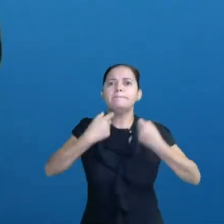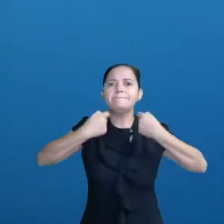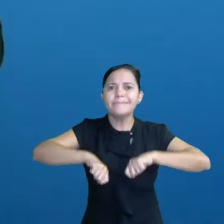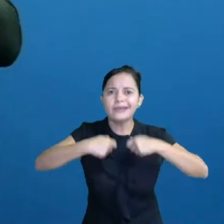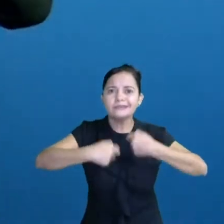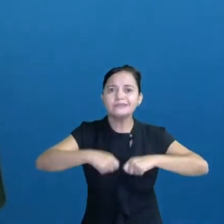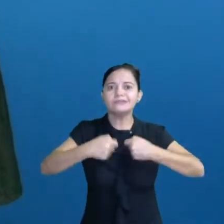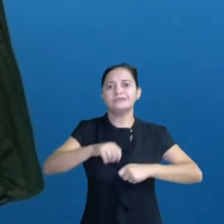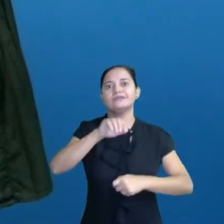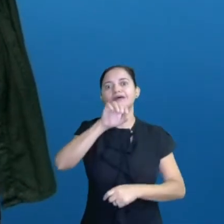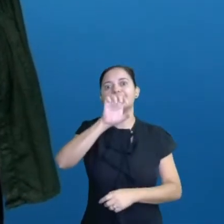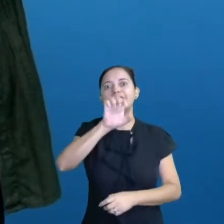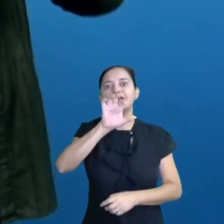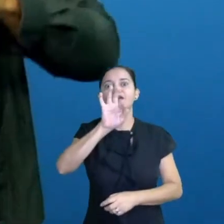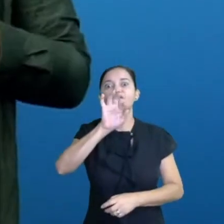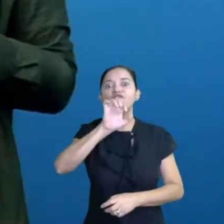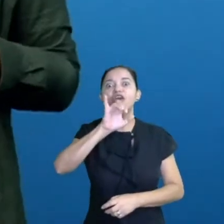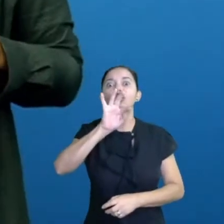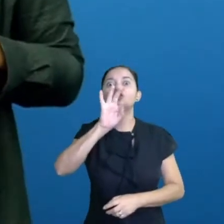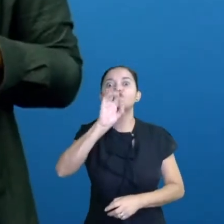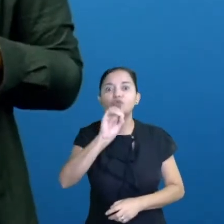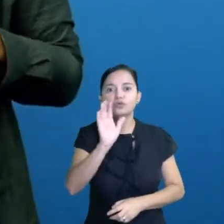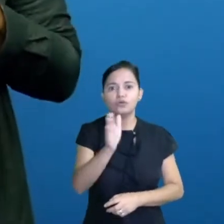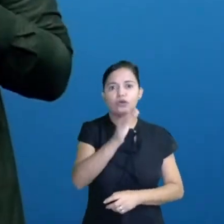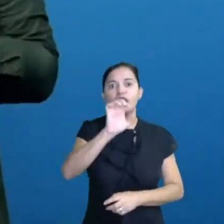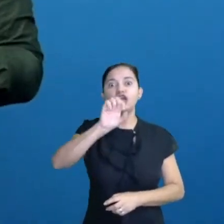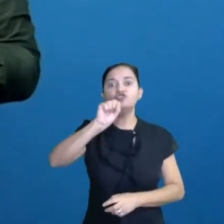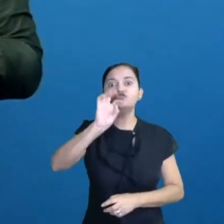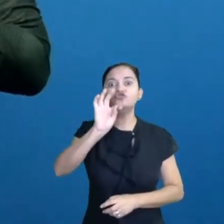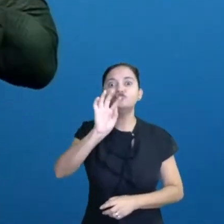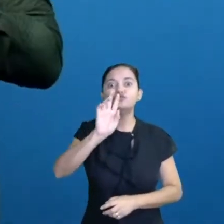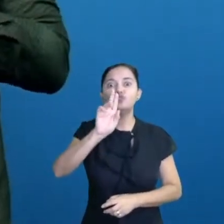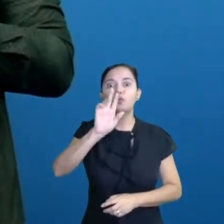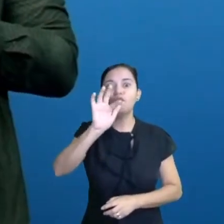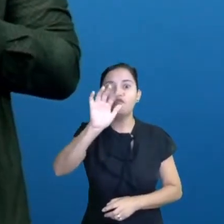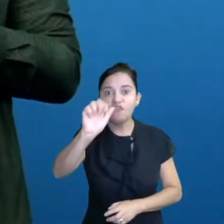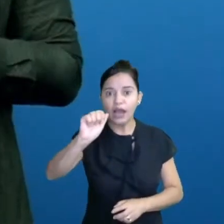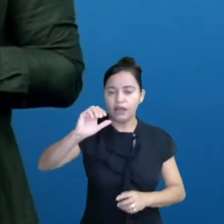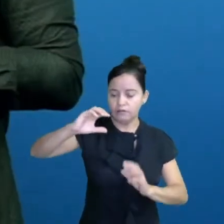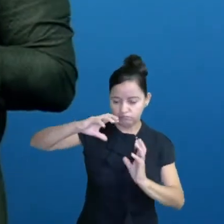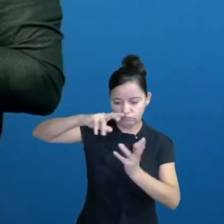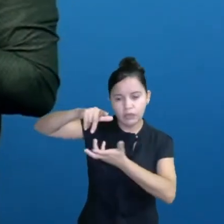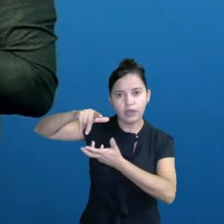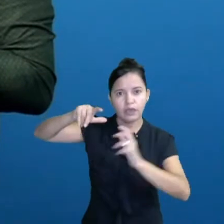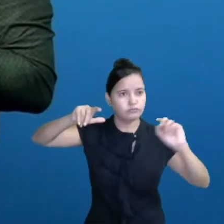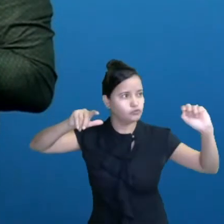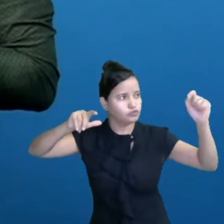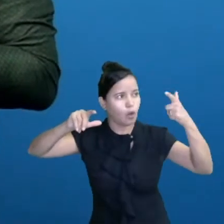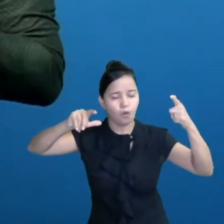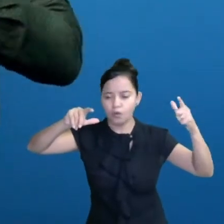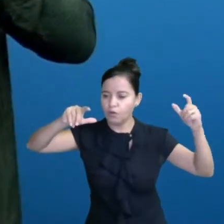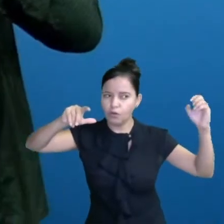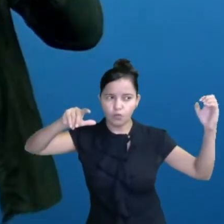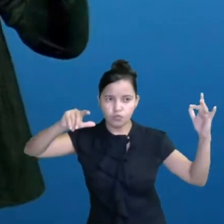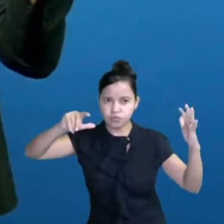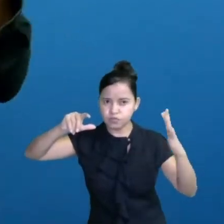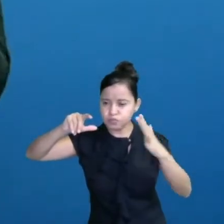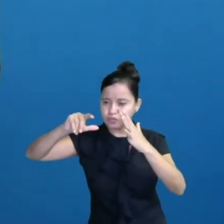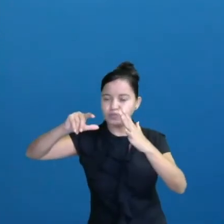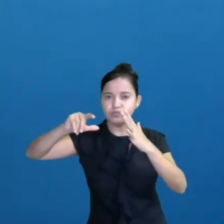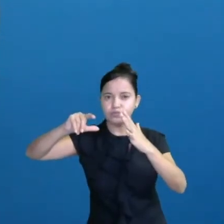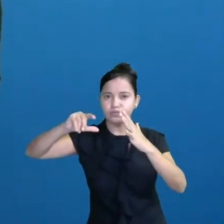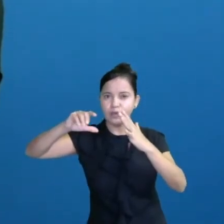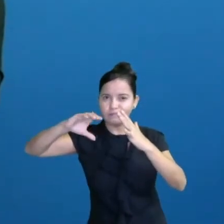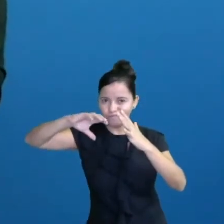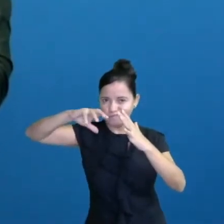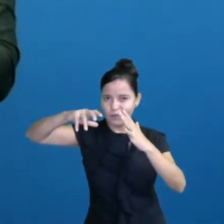efeito estufa, ele é algo que é o quê, gente? Saudável, é algo que é bom. Só para vocês terem uma ideia, gente, se a gente não tivesse o fenômeno do